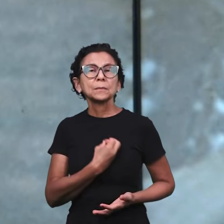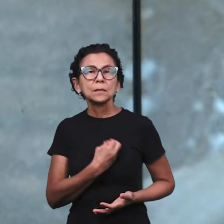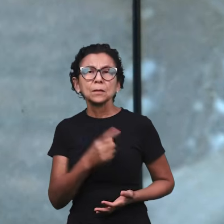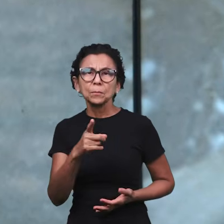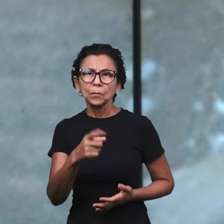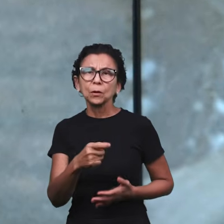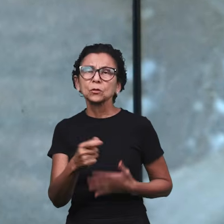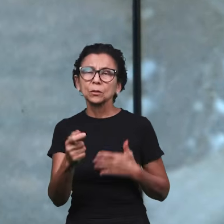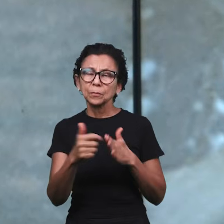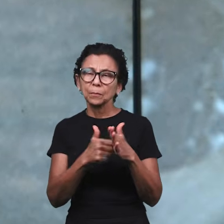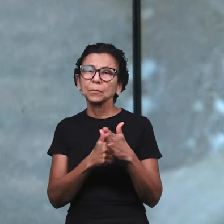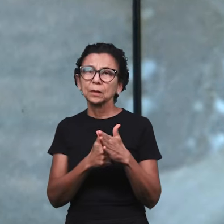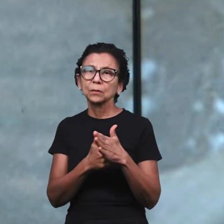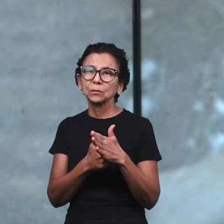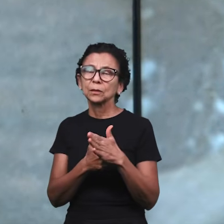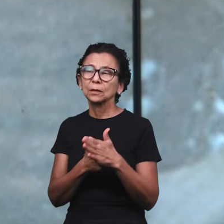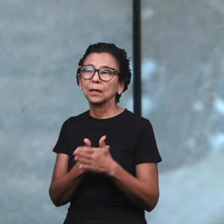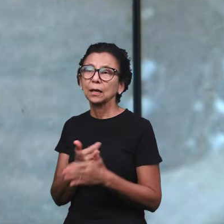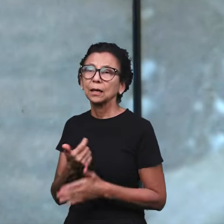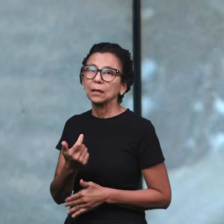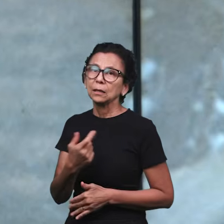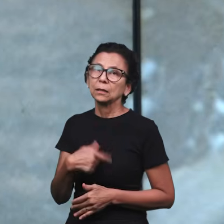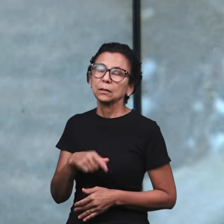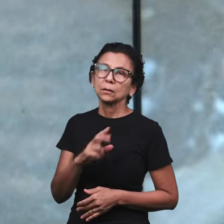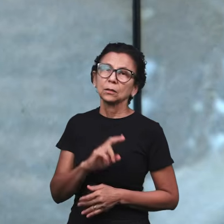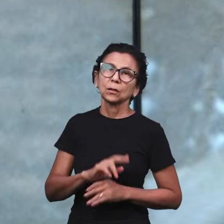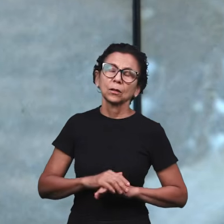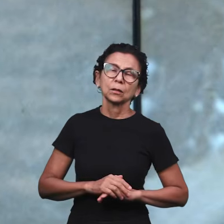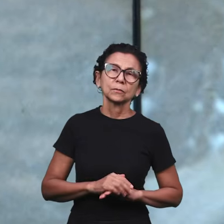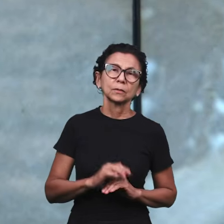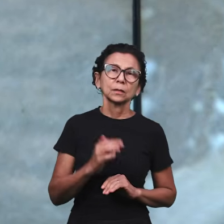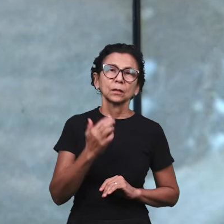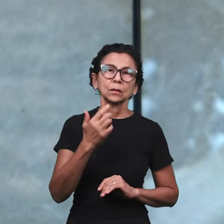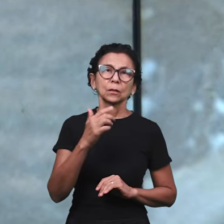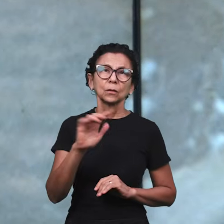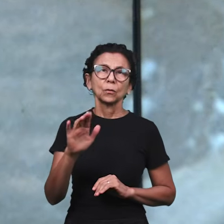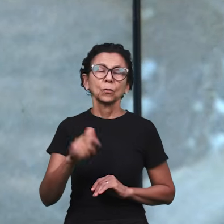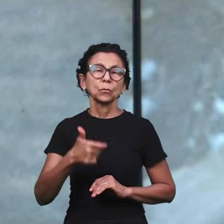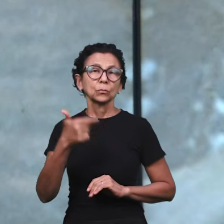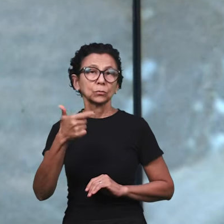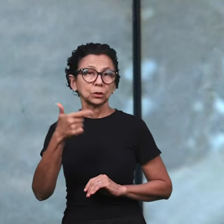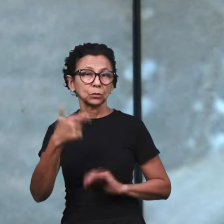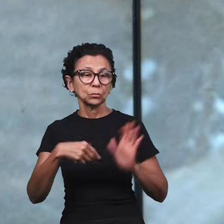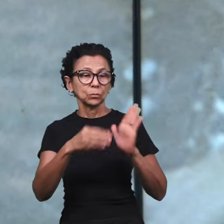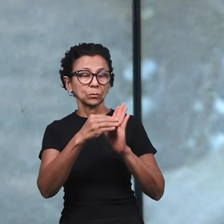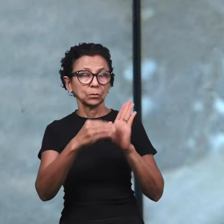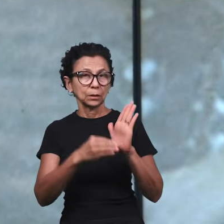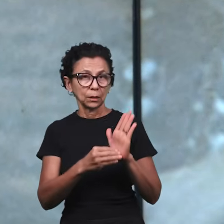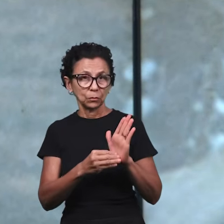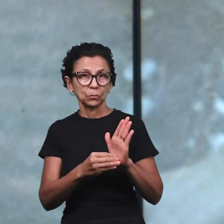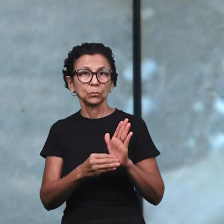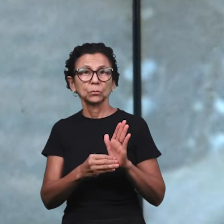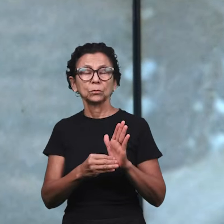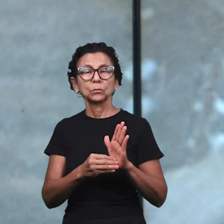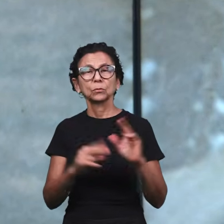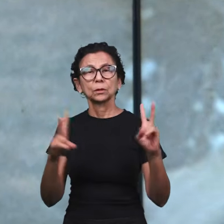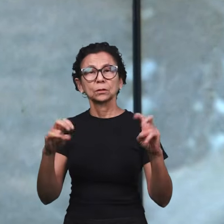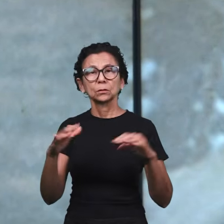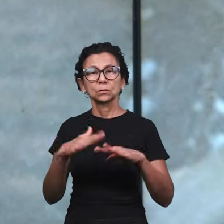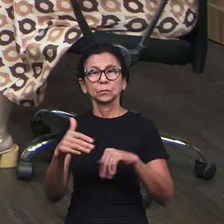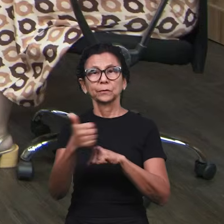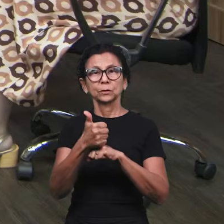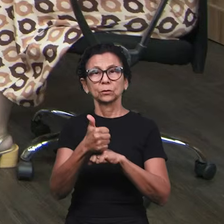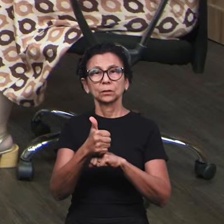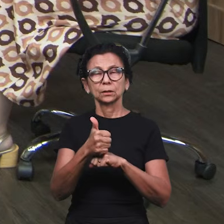pergunta, porque nós também teremos a segunda parte desse programa, falando sobre profissões, né, sobre